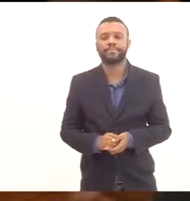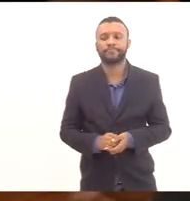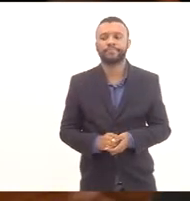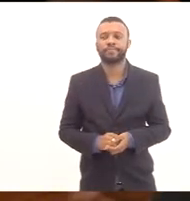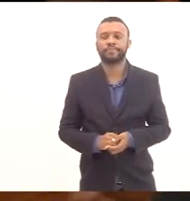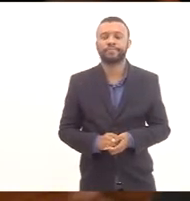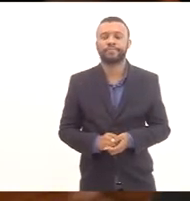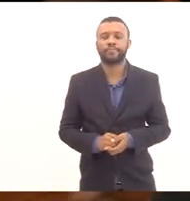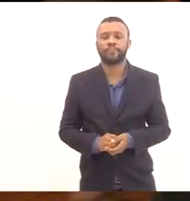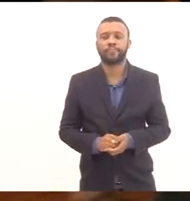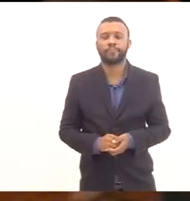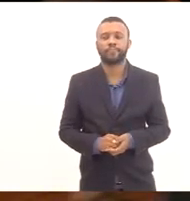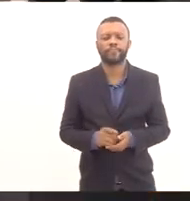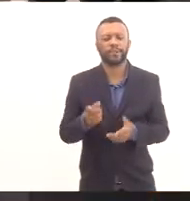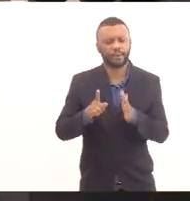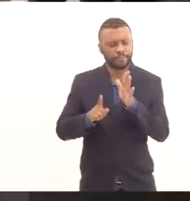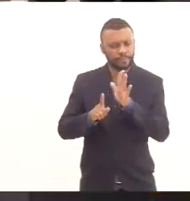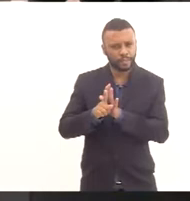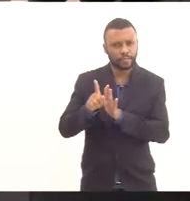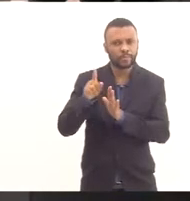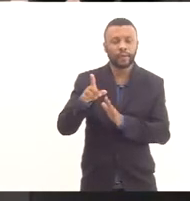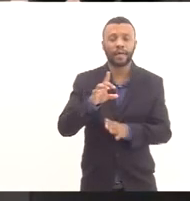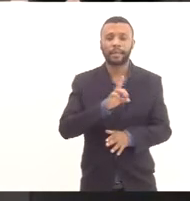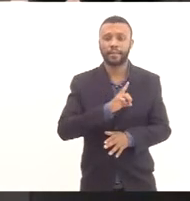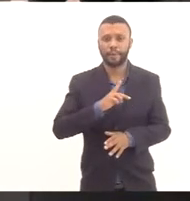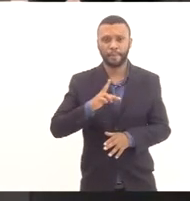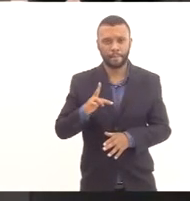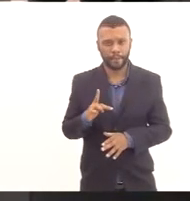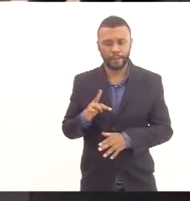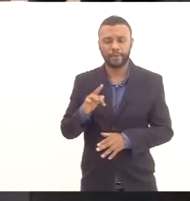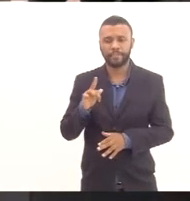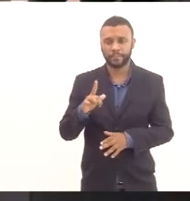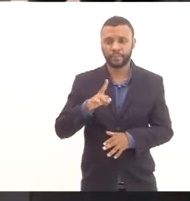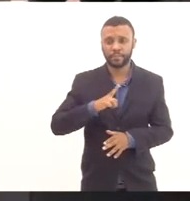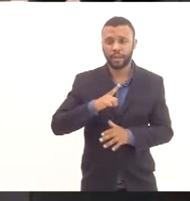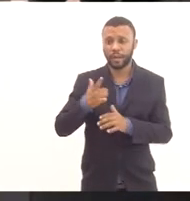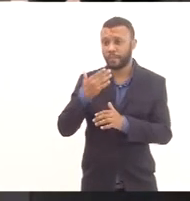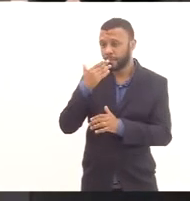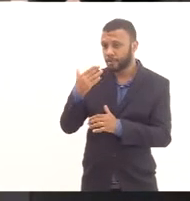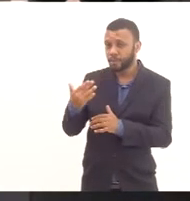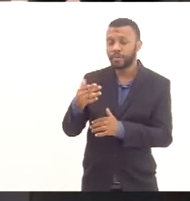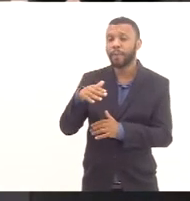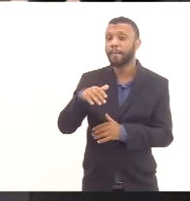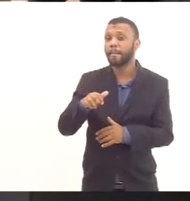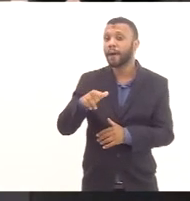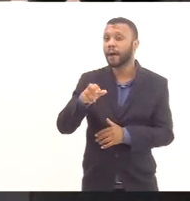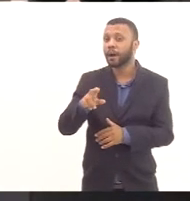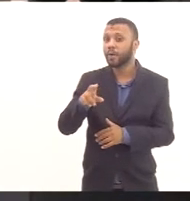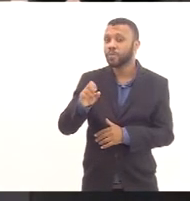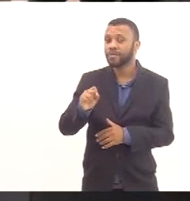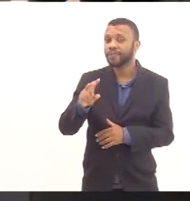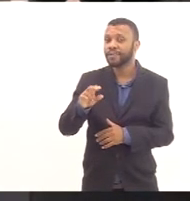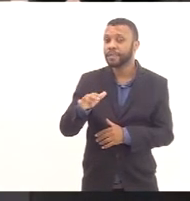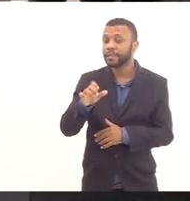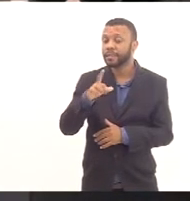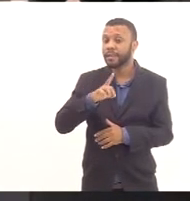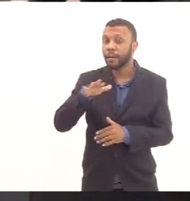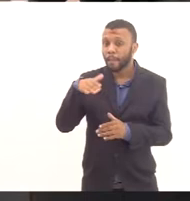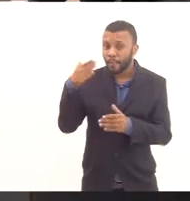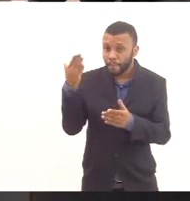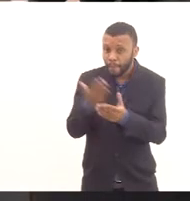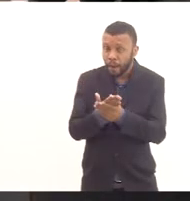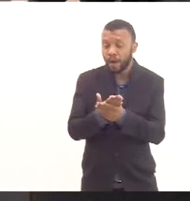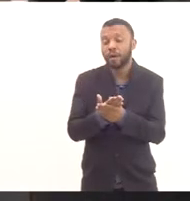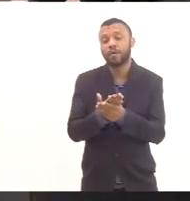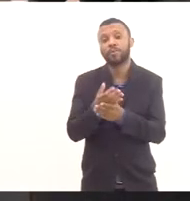eu queria fazer uma pergunta para o Deputado Marcus Vinicius a informação que é um pedido judicial de